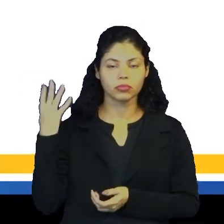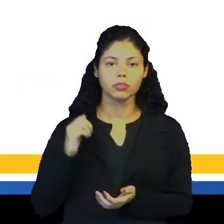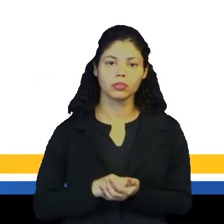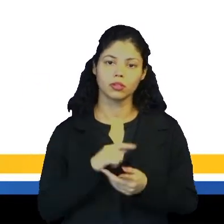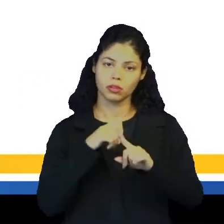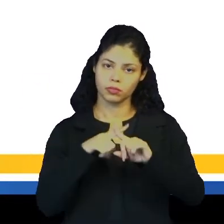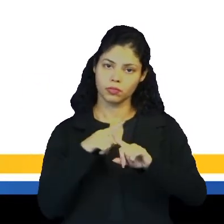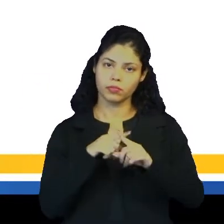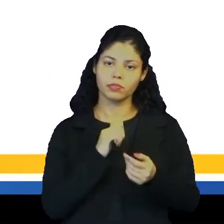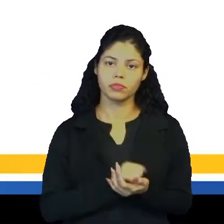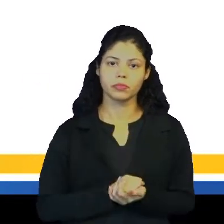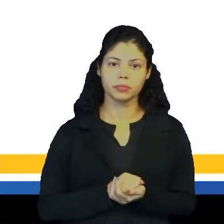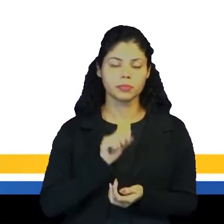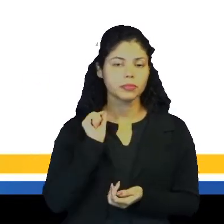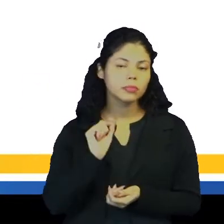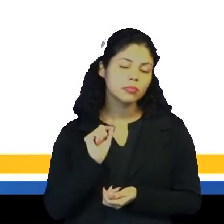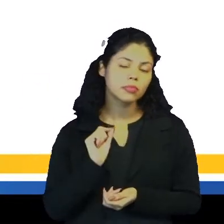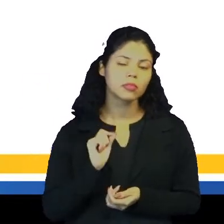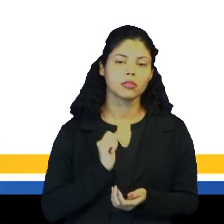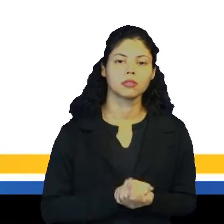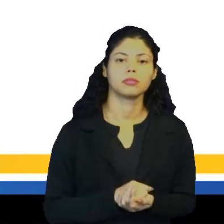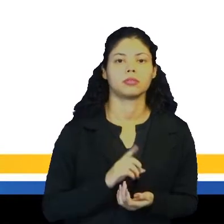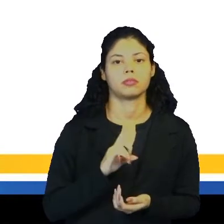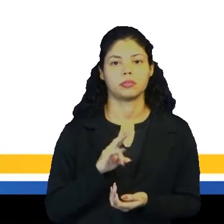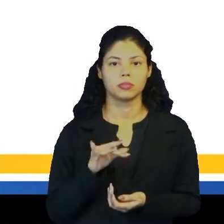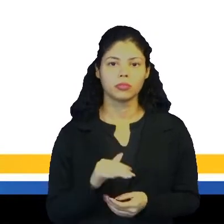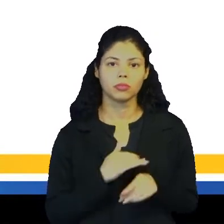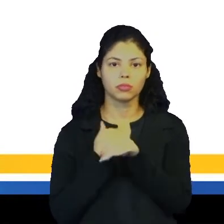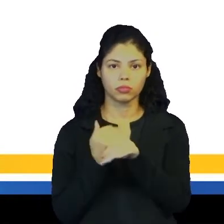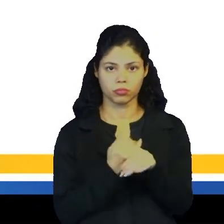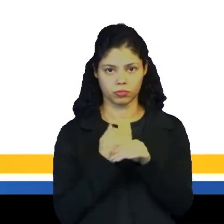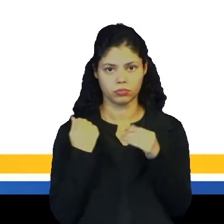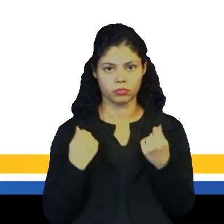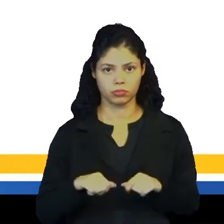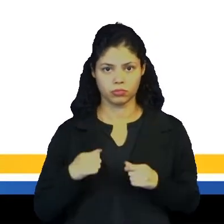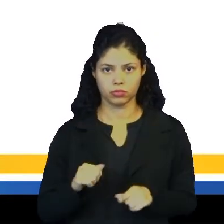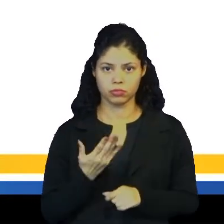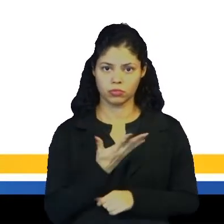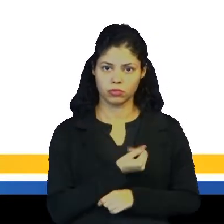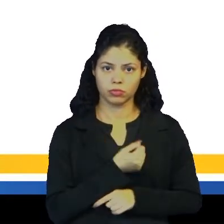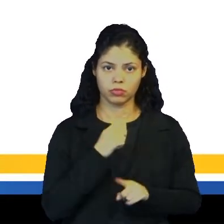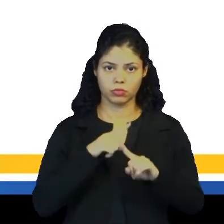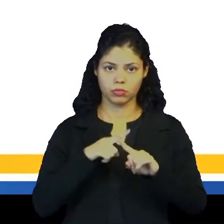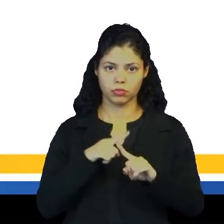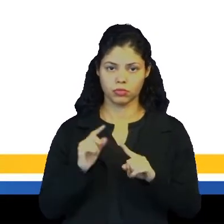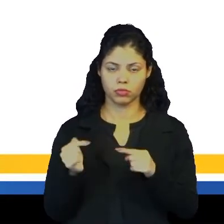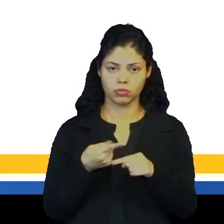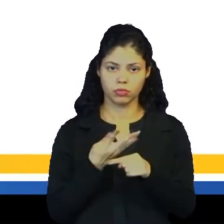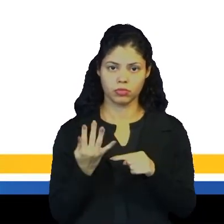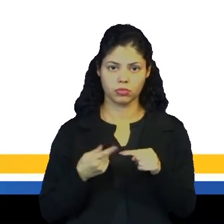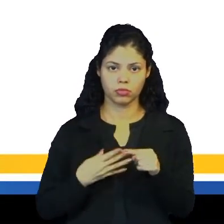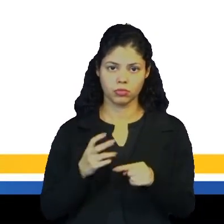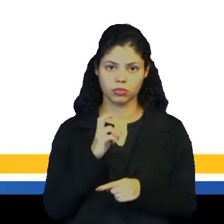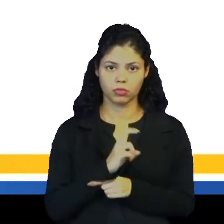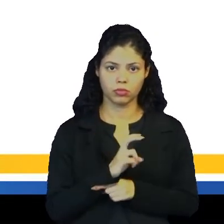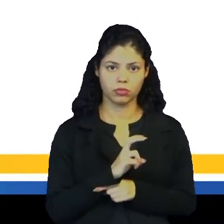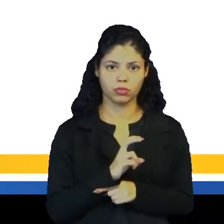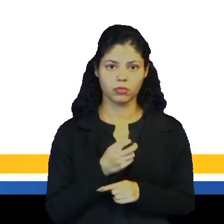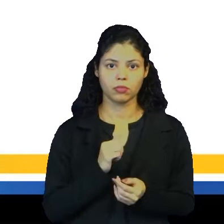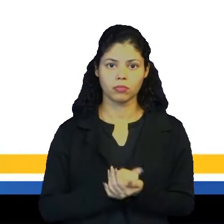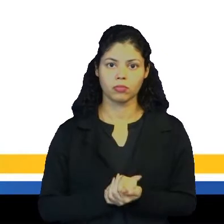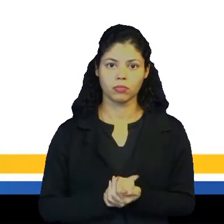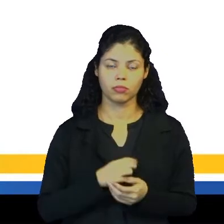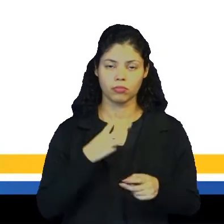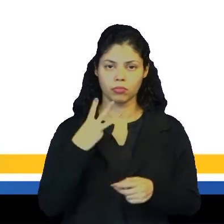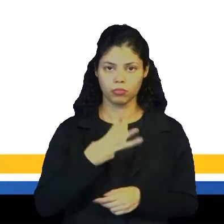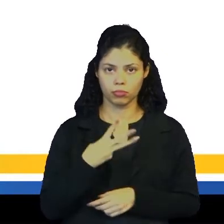vamos multiplicar. Para que esses denominadores se tornem iguais, eu preciso multiplicar a primeira fração, 5/6, multiplico